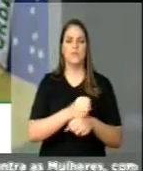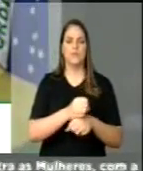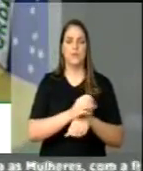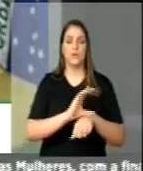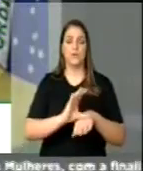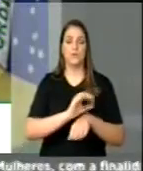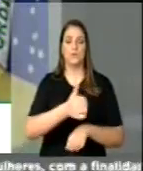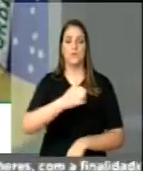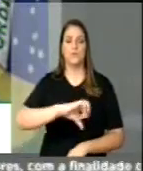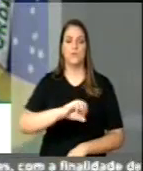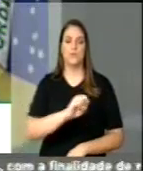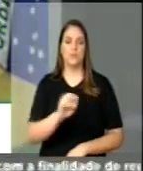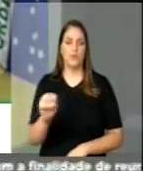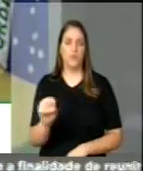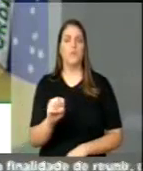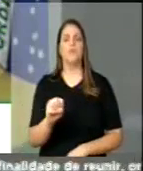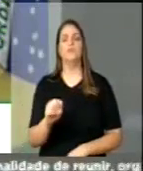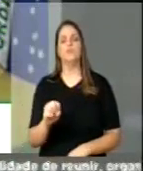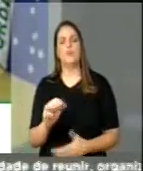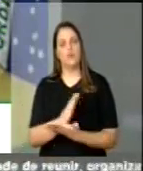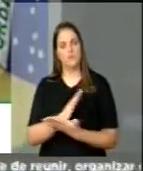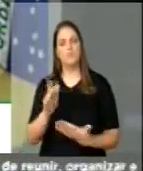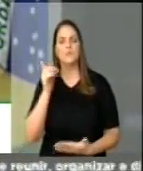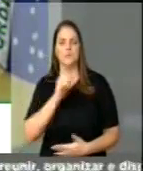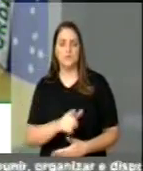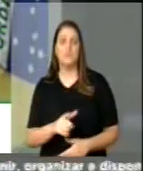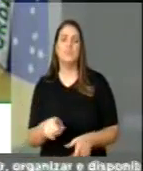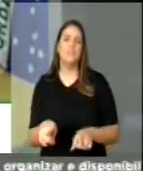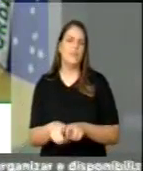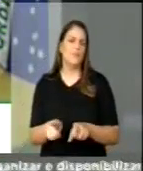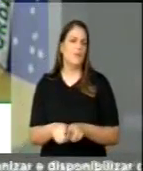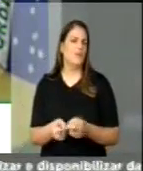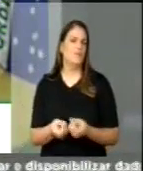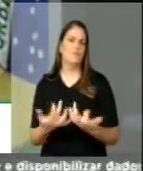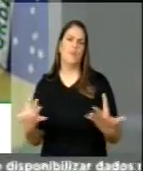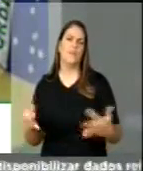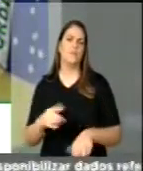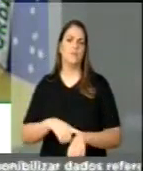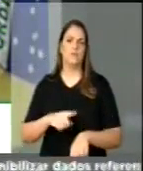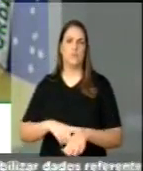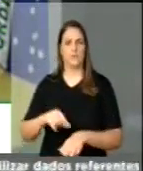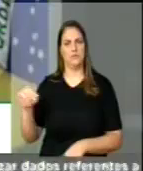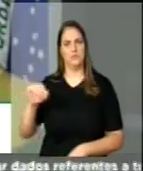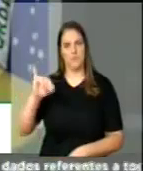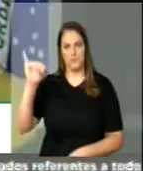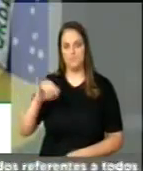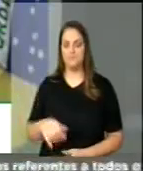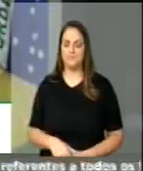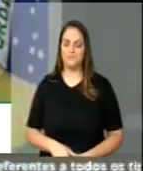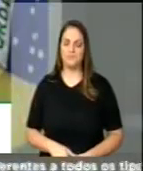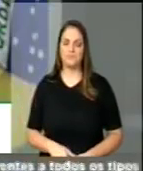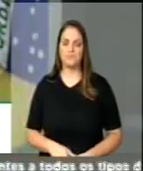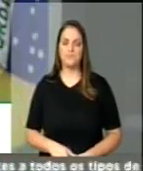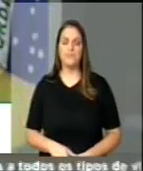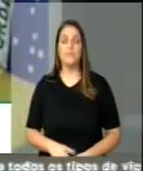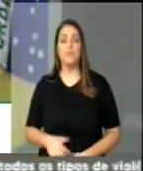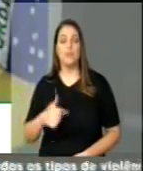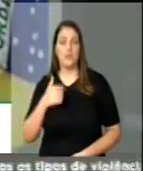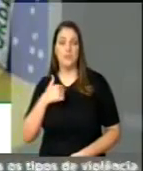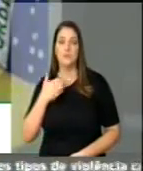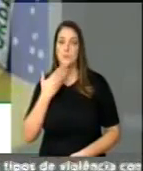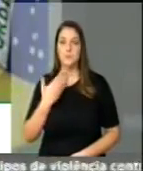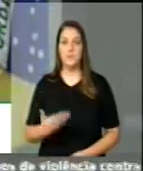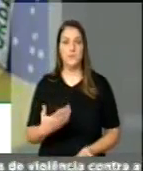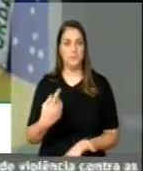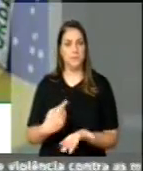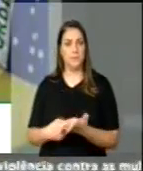mudanças, e também outros momentos importantes que passarei a relatar. Solicitei esta homenagem ao centenário